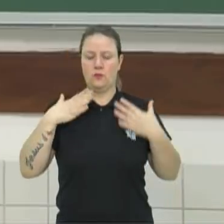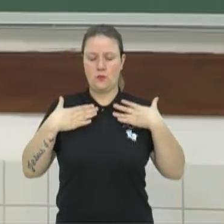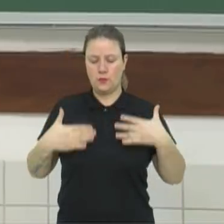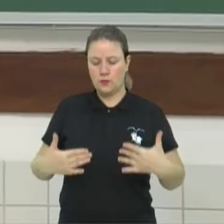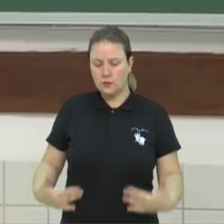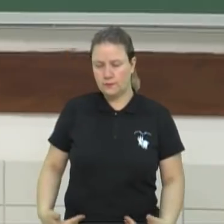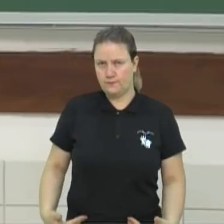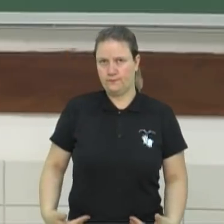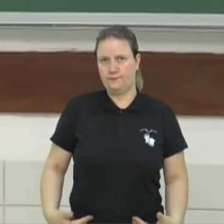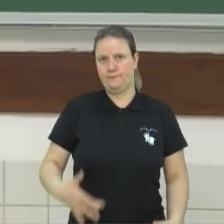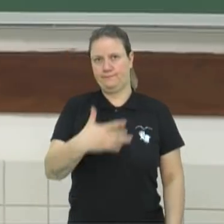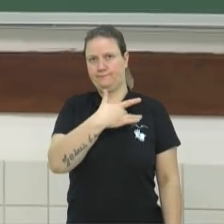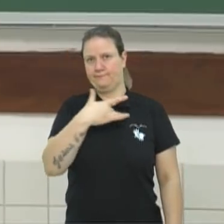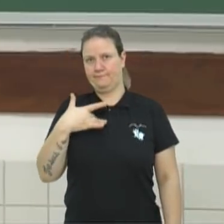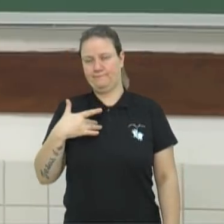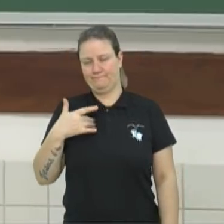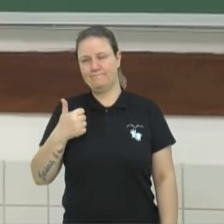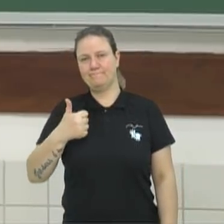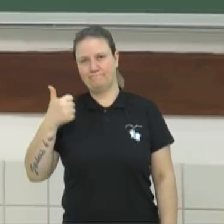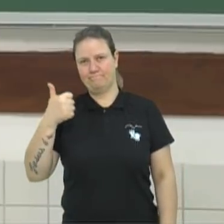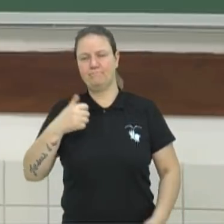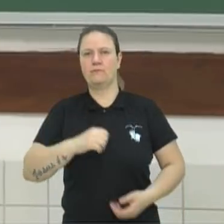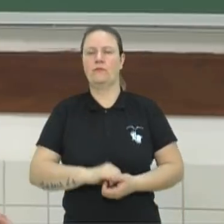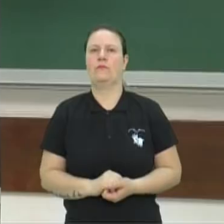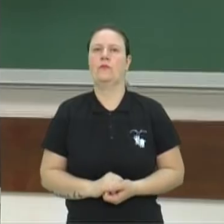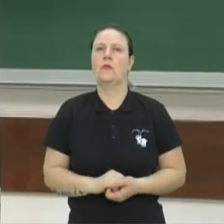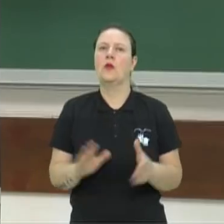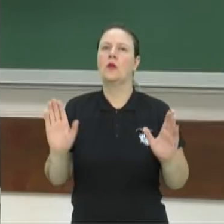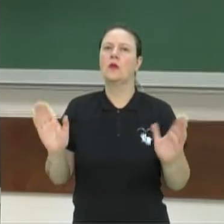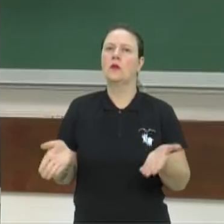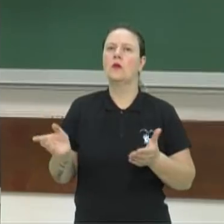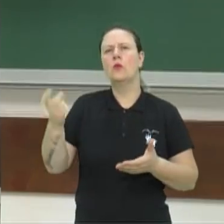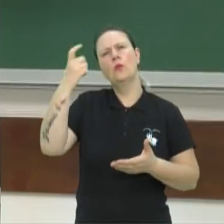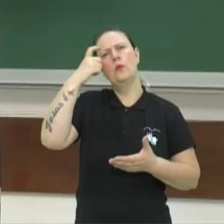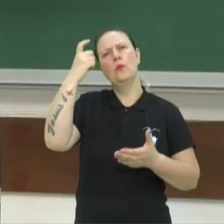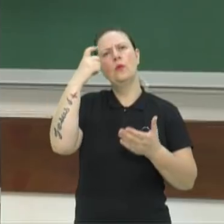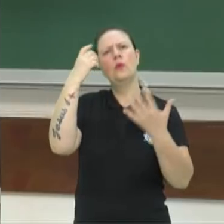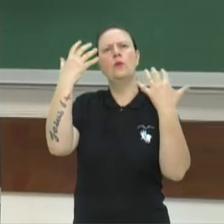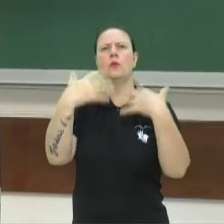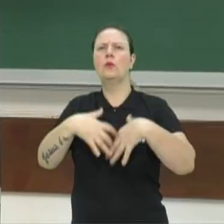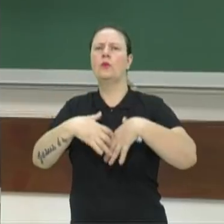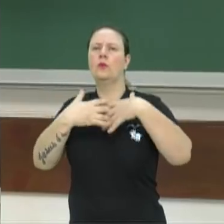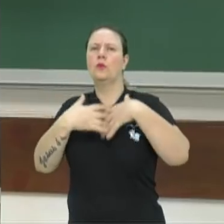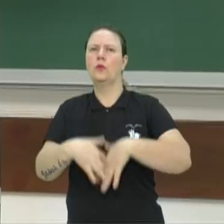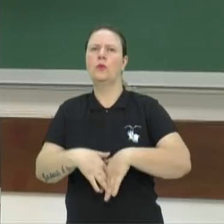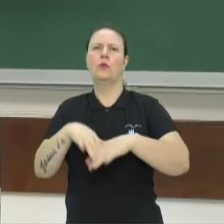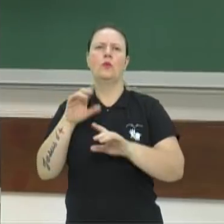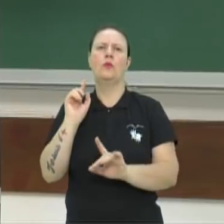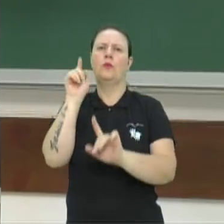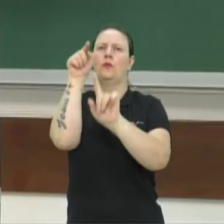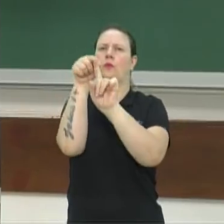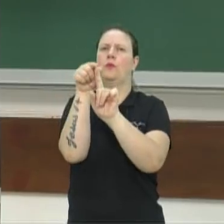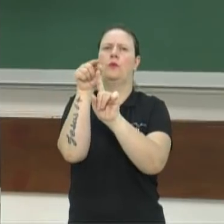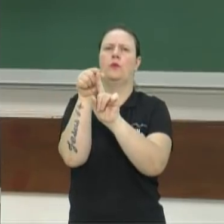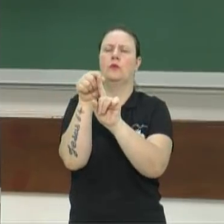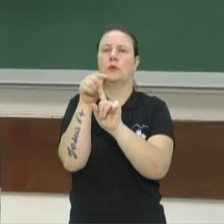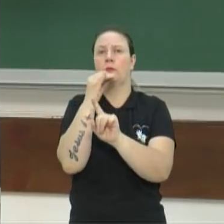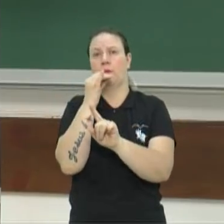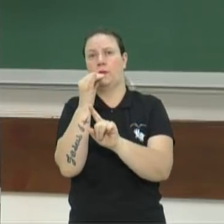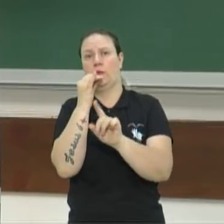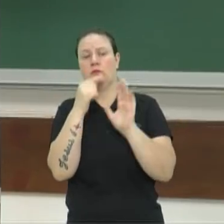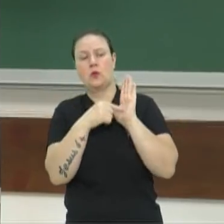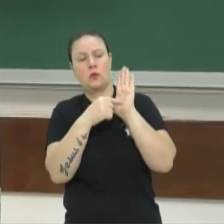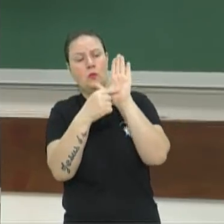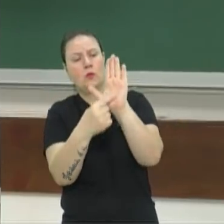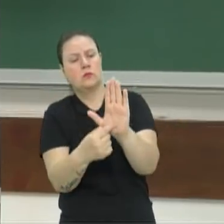do com que objetivo eu coloquei justamente para você refletir essas noções de finalidade. Quando eu tenho ali algo que indica